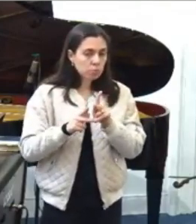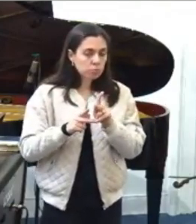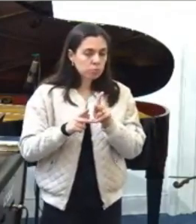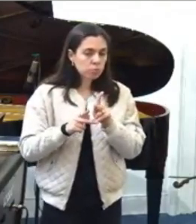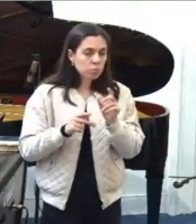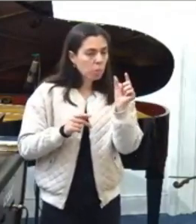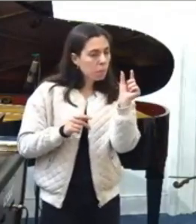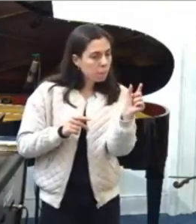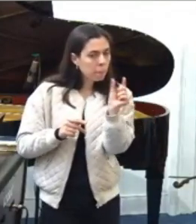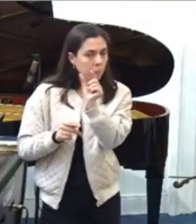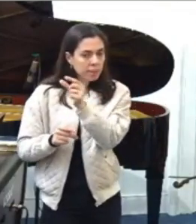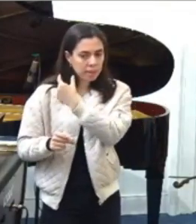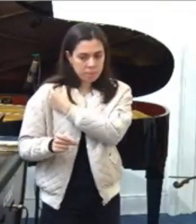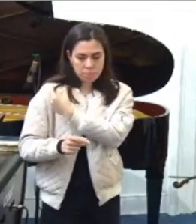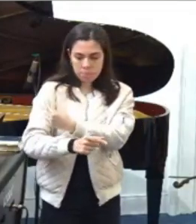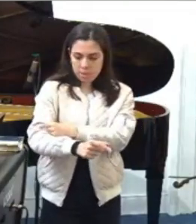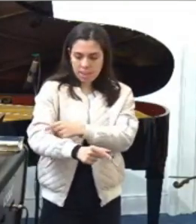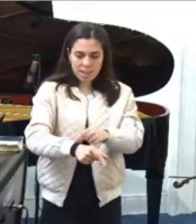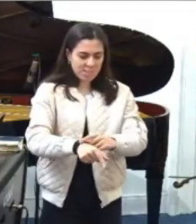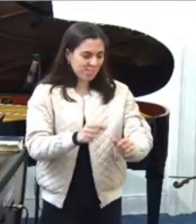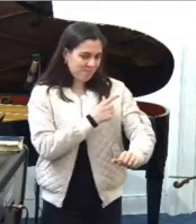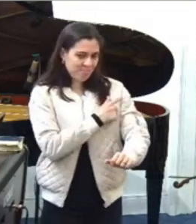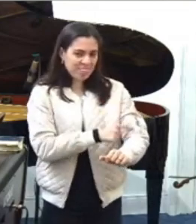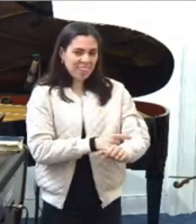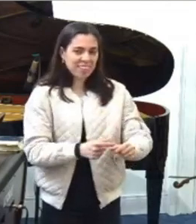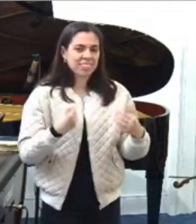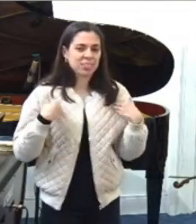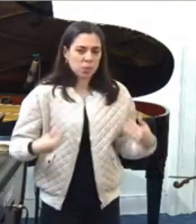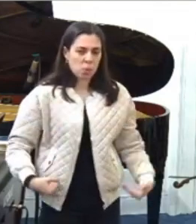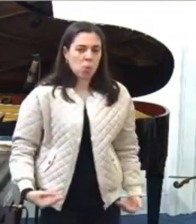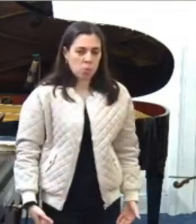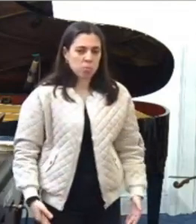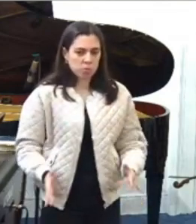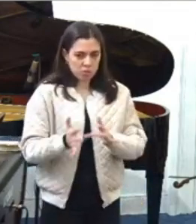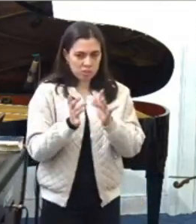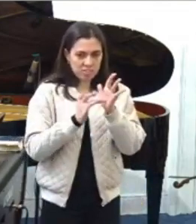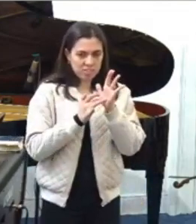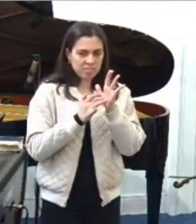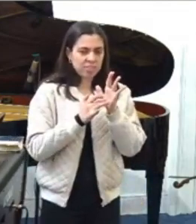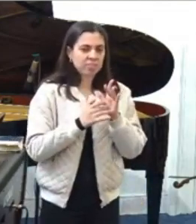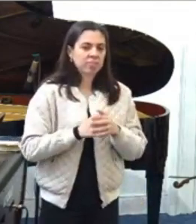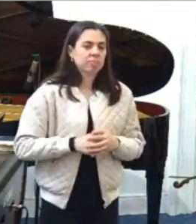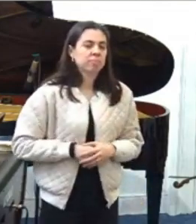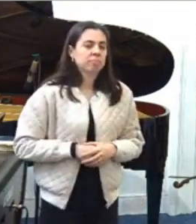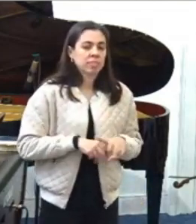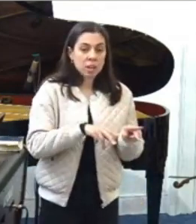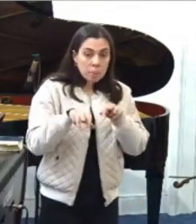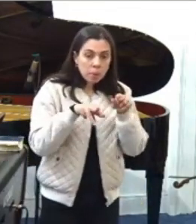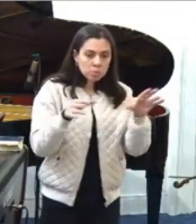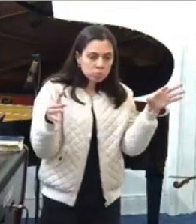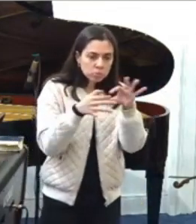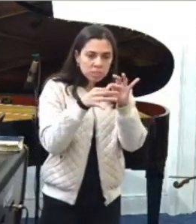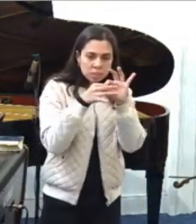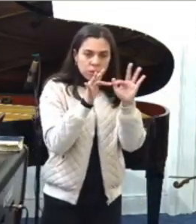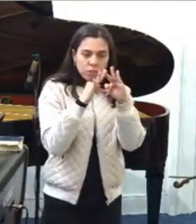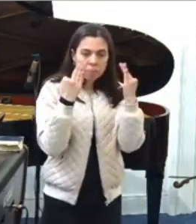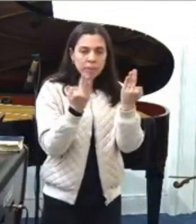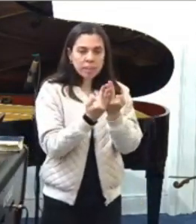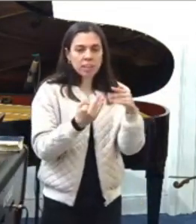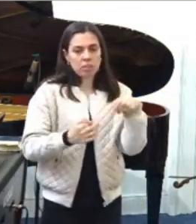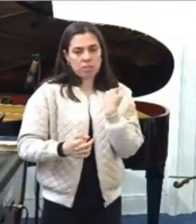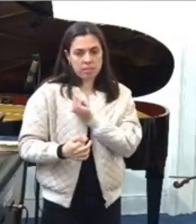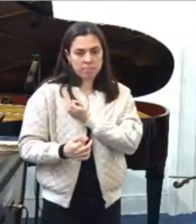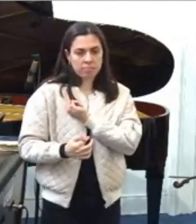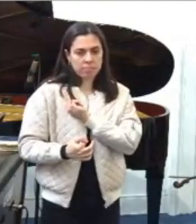se foi e de uma esposa que diz para os seus filhos, um dia nós encontraremos o nosso pai